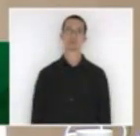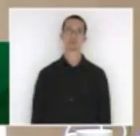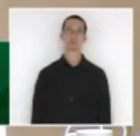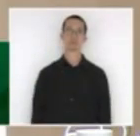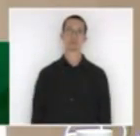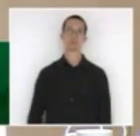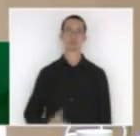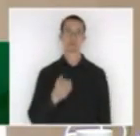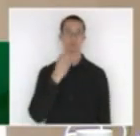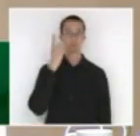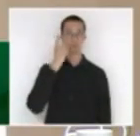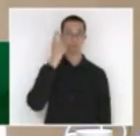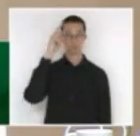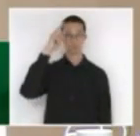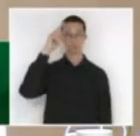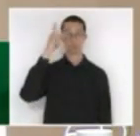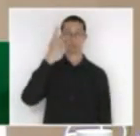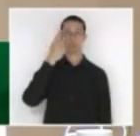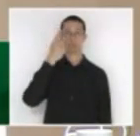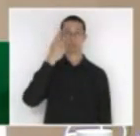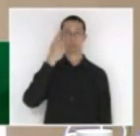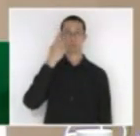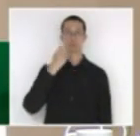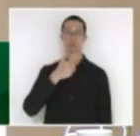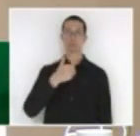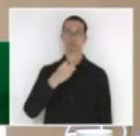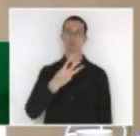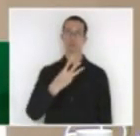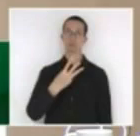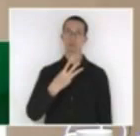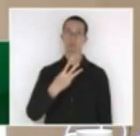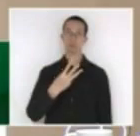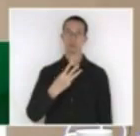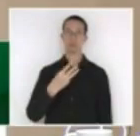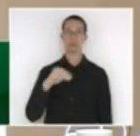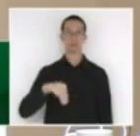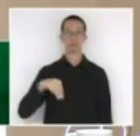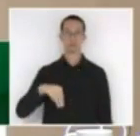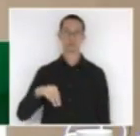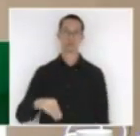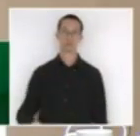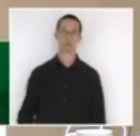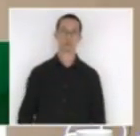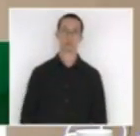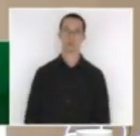Deputado Milton Hobbs, tem 13 minutos, deputado.